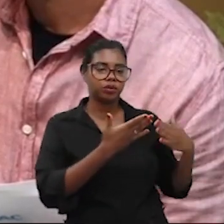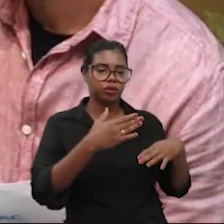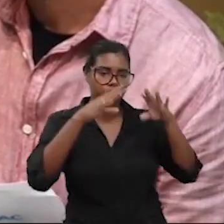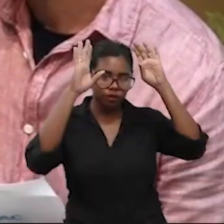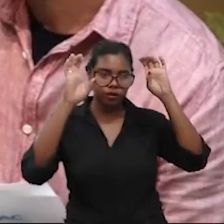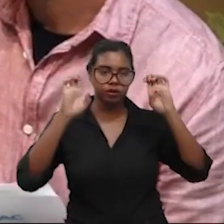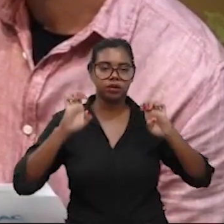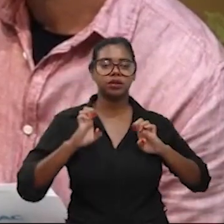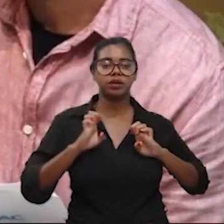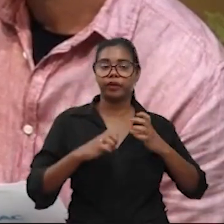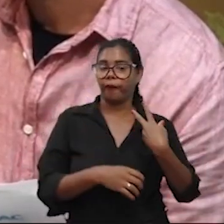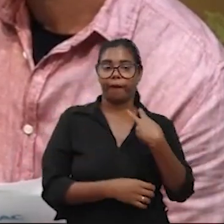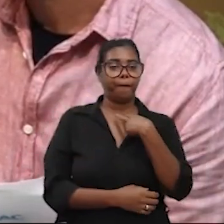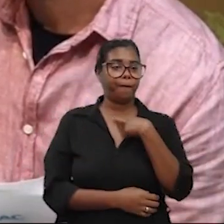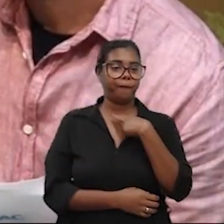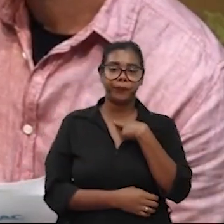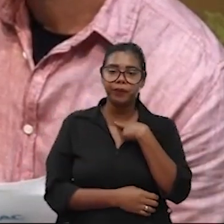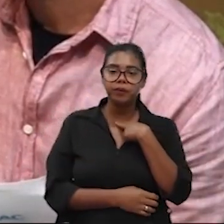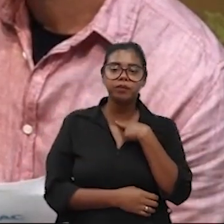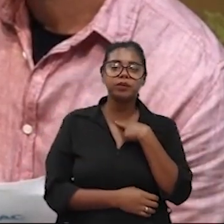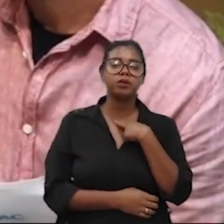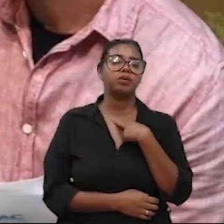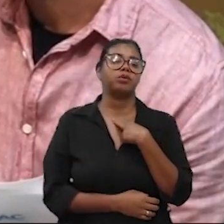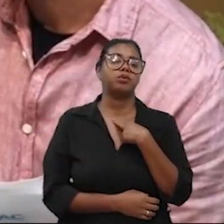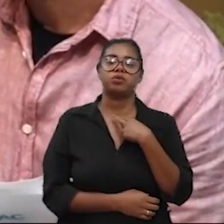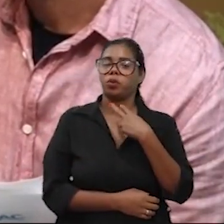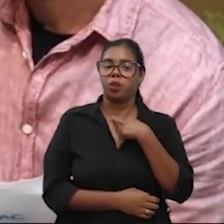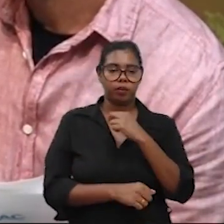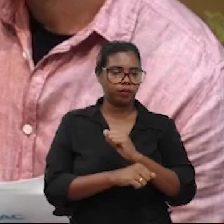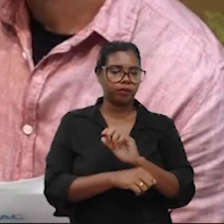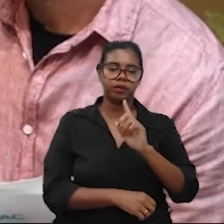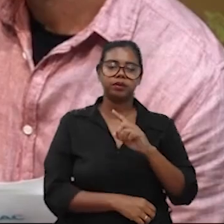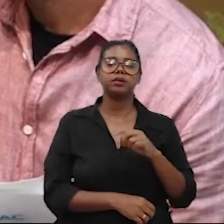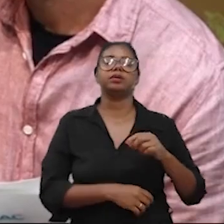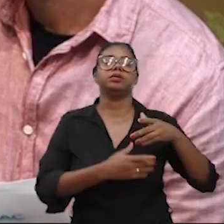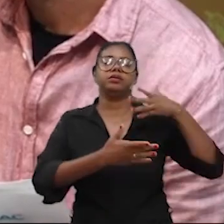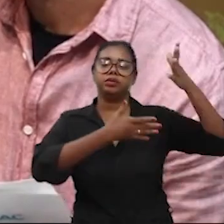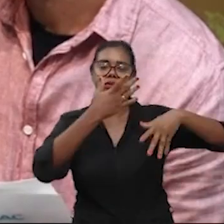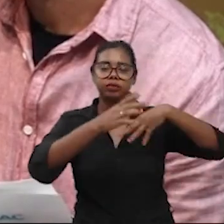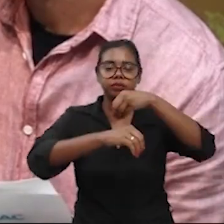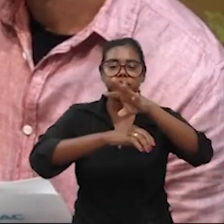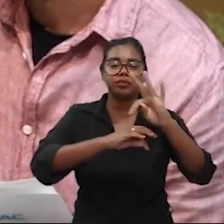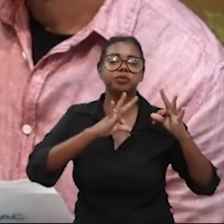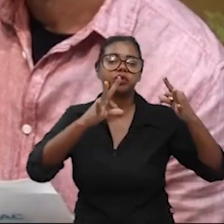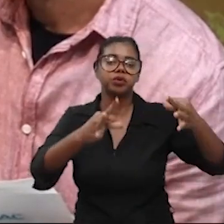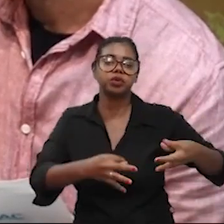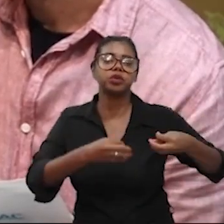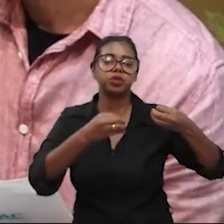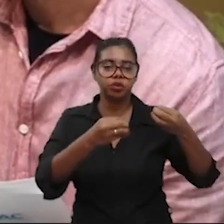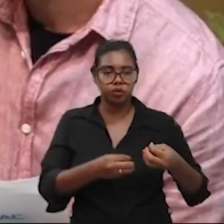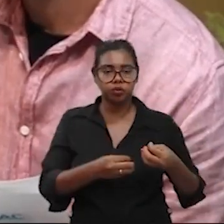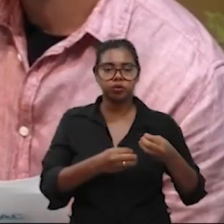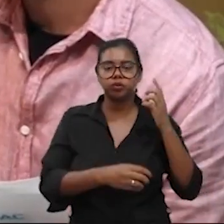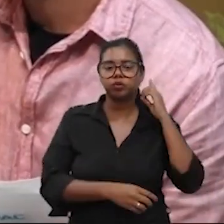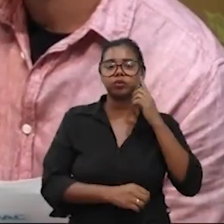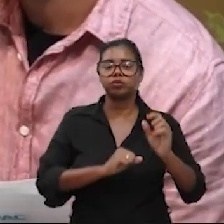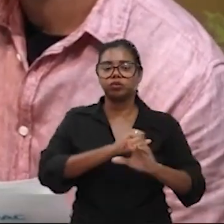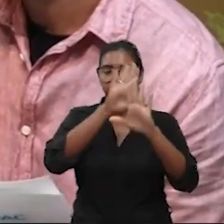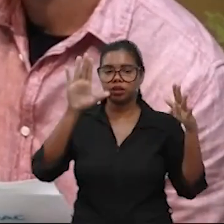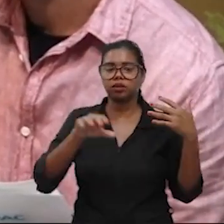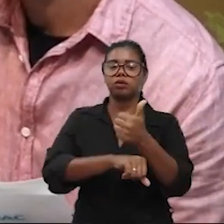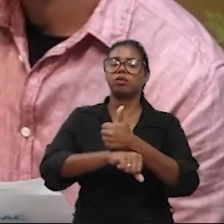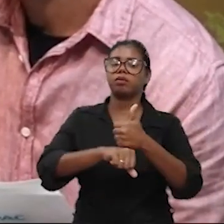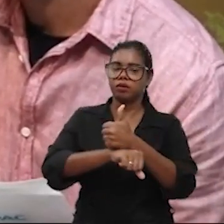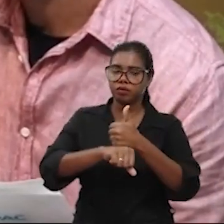não posso e que eu preciso me privar disso. Aquele momento é um momento em que eu estou agindo como um profissional. Eu preciso